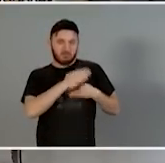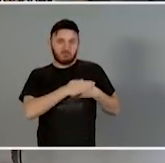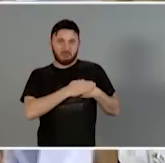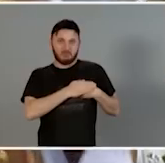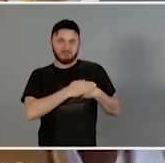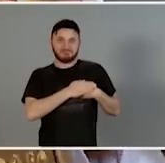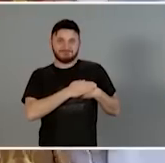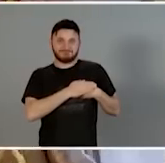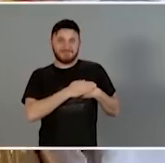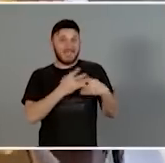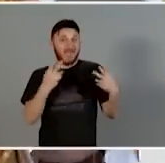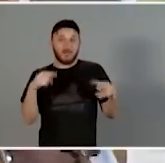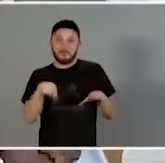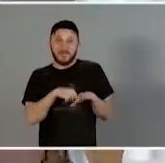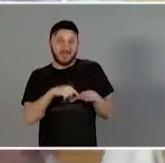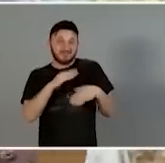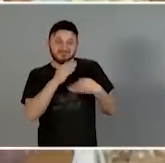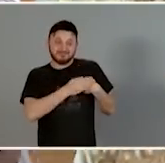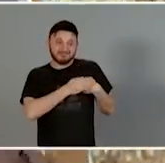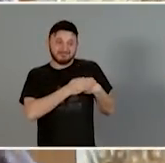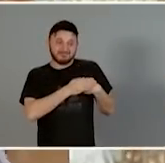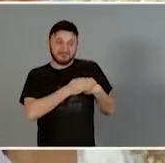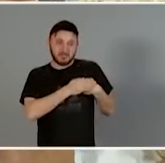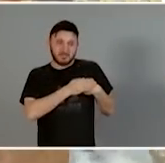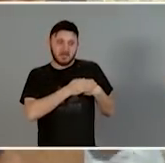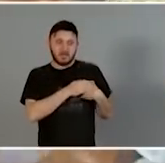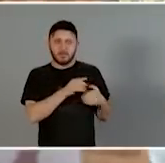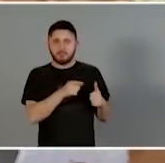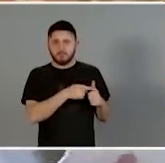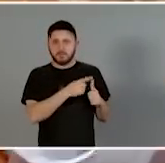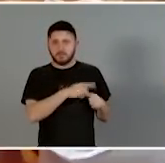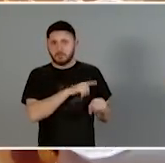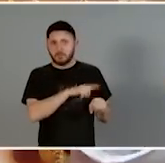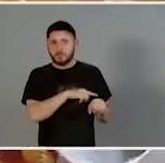Eu diria que num primeiro momento, até justo,